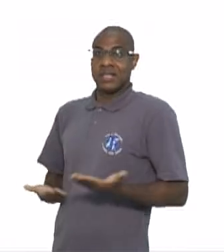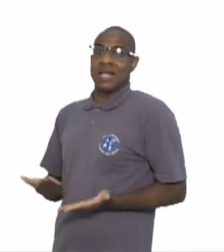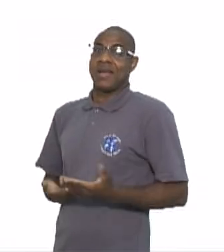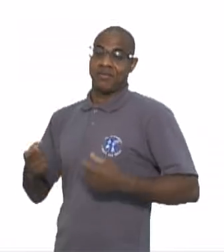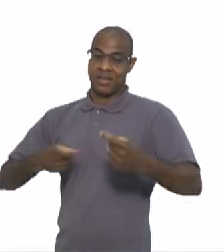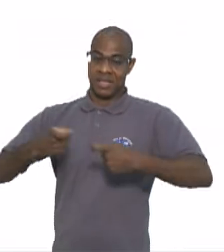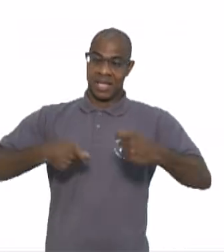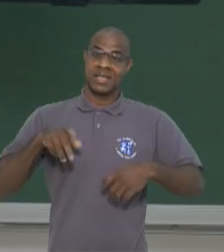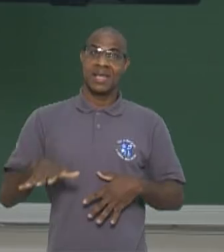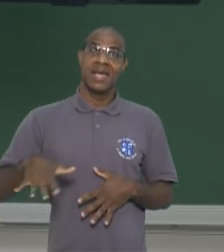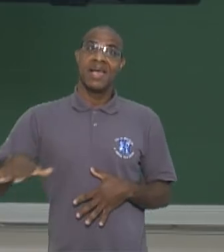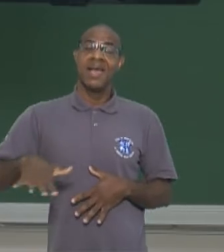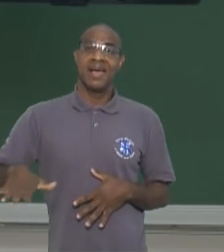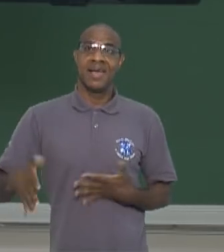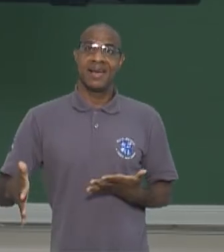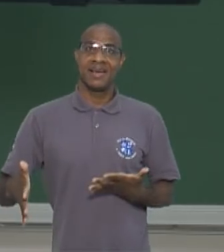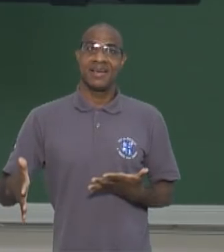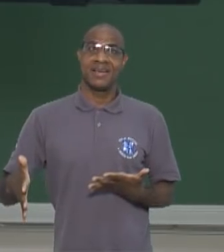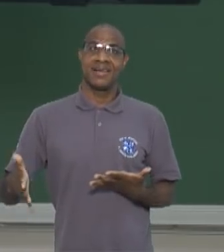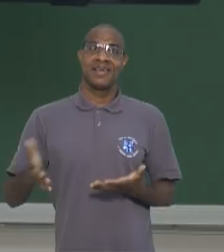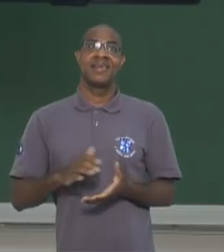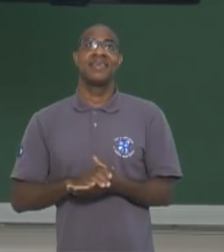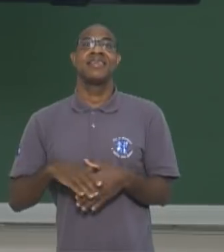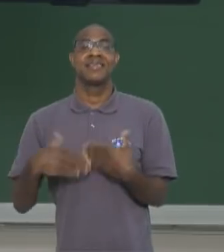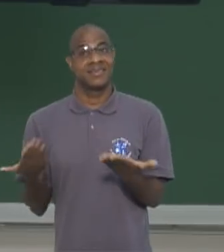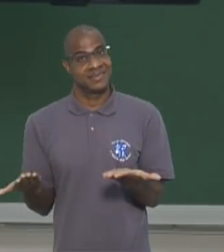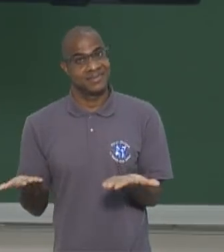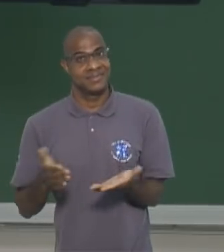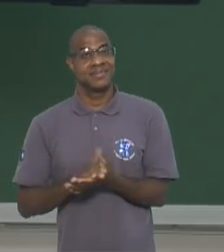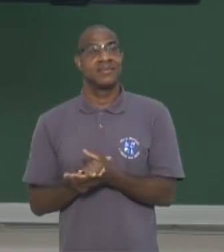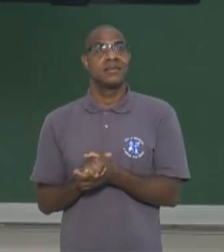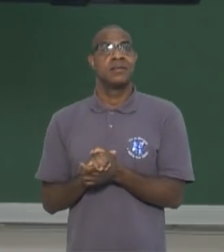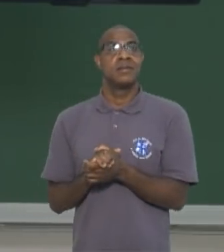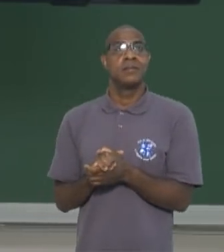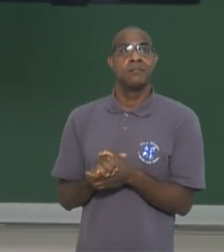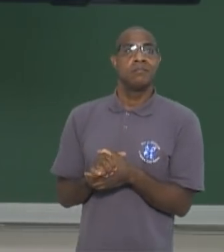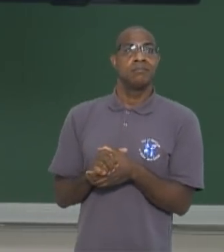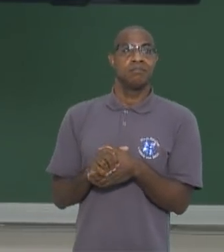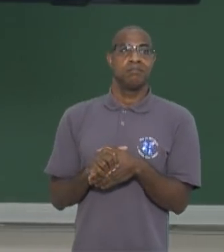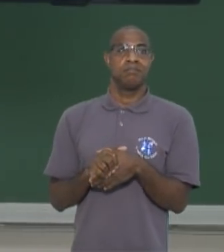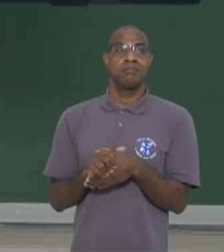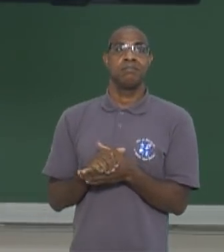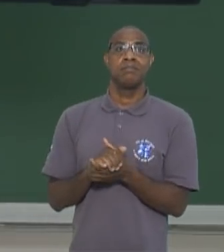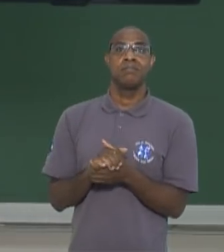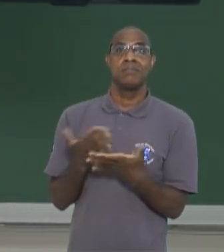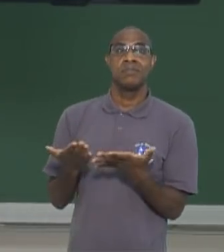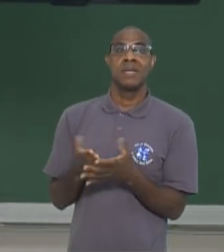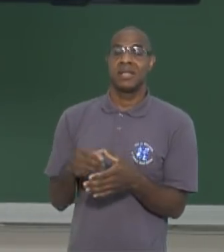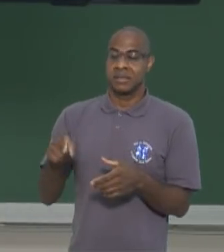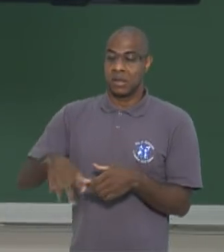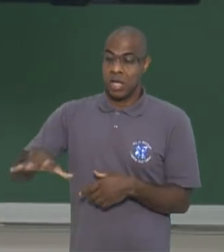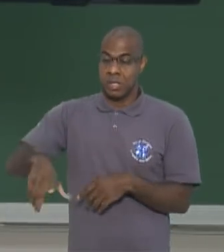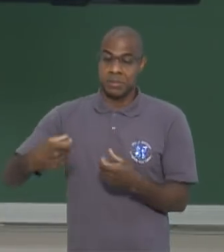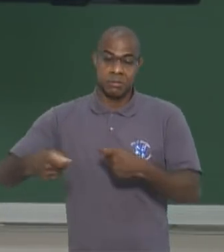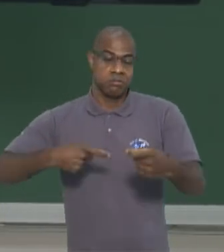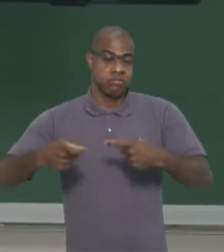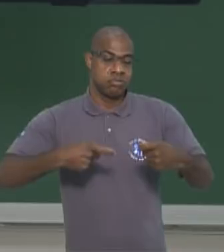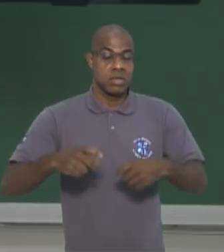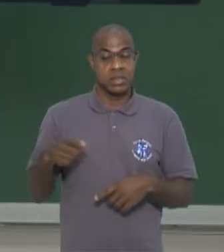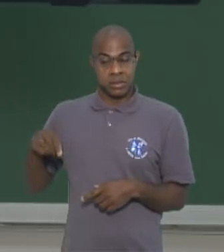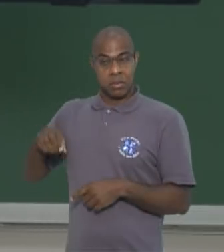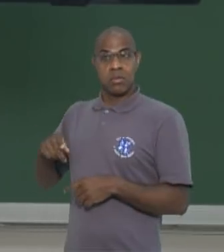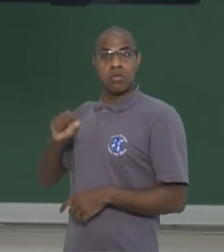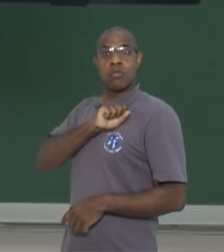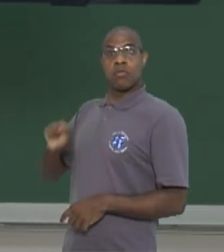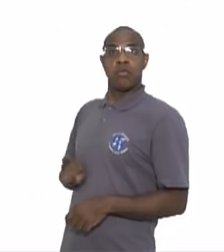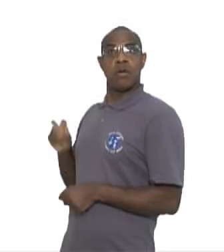senhor feudal pertence à nobreza. E qual é a função dele nessa sociedade tripartida? Lutar, guerrear, proteger. Tá?